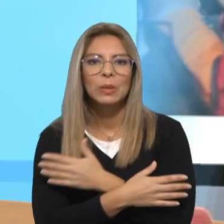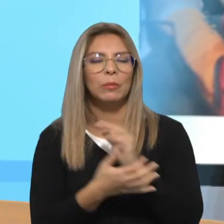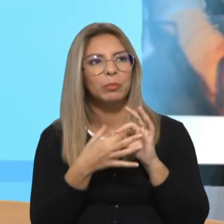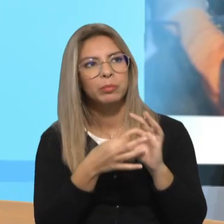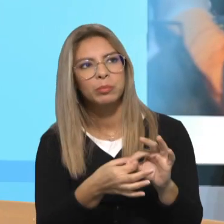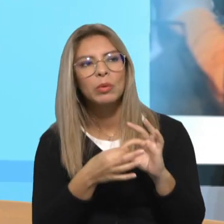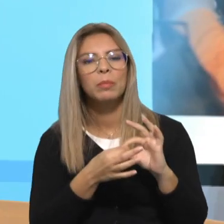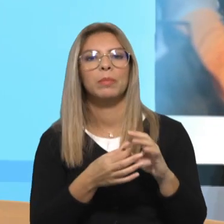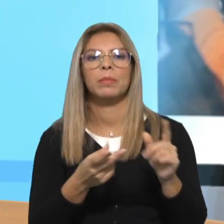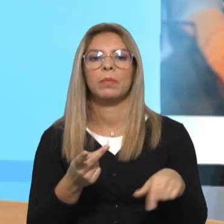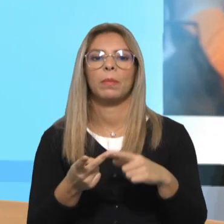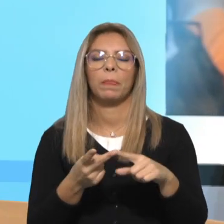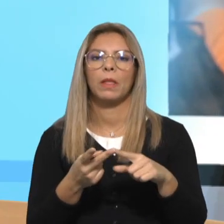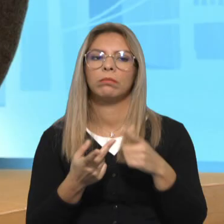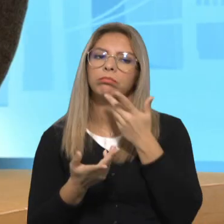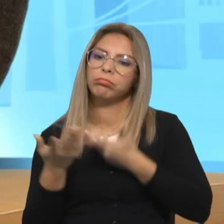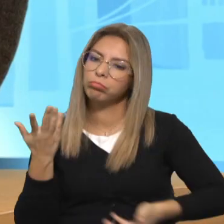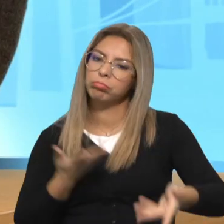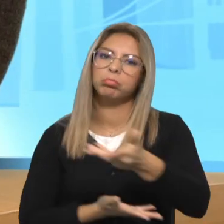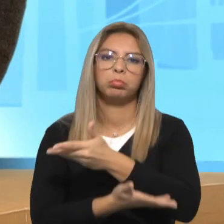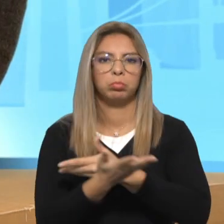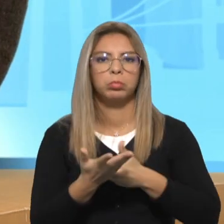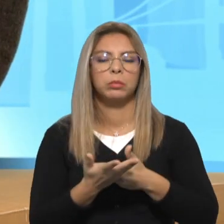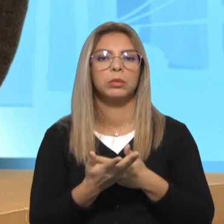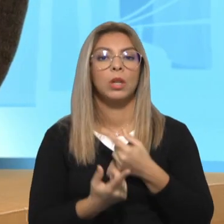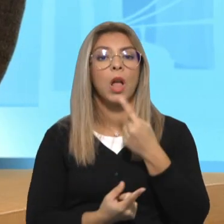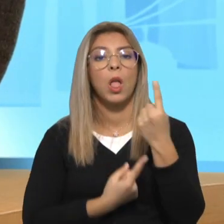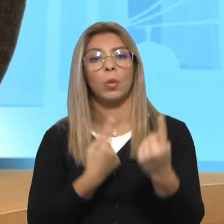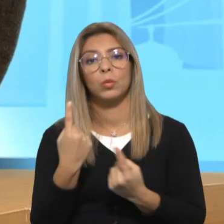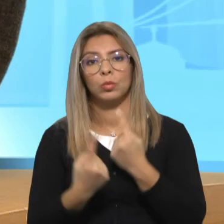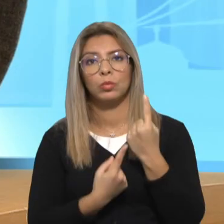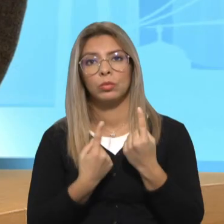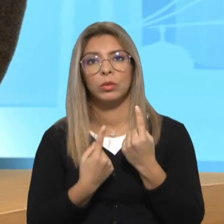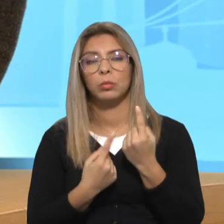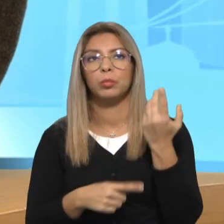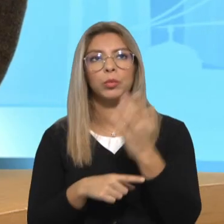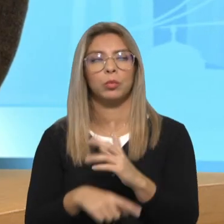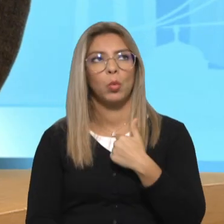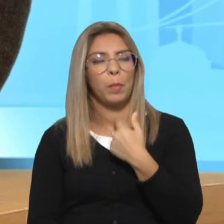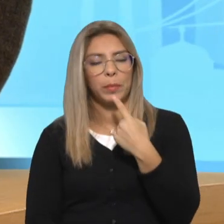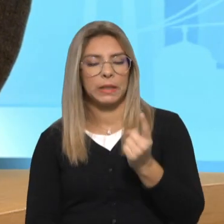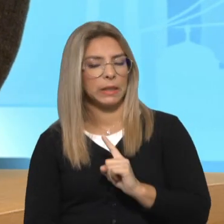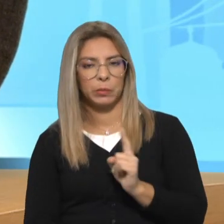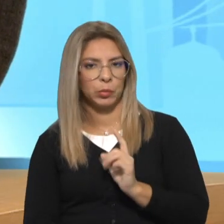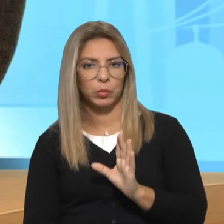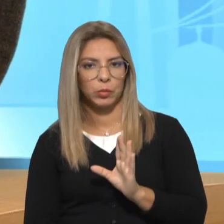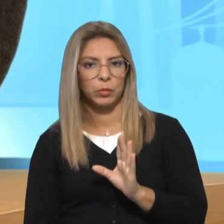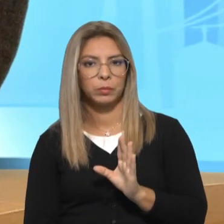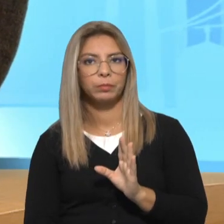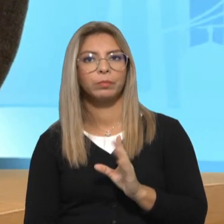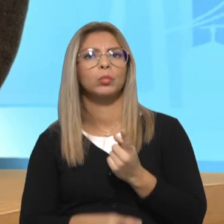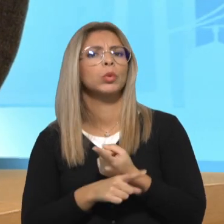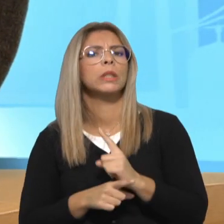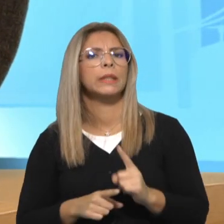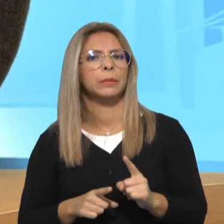muito cordial, porque há algumas coisas eu continuo sem entender. Por exemplo, porque é que